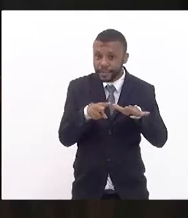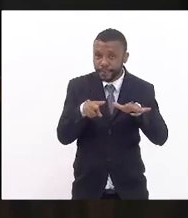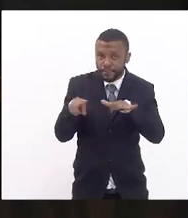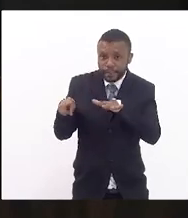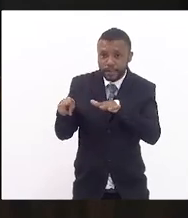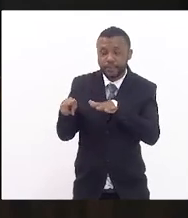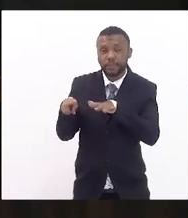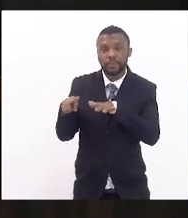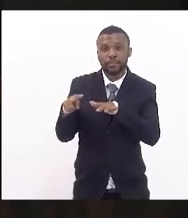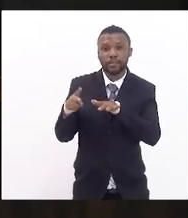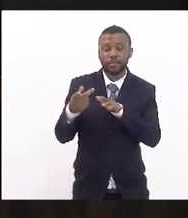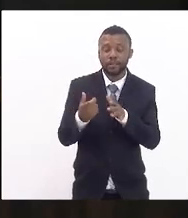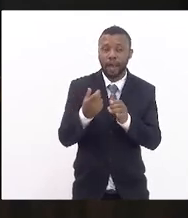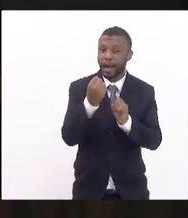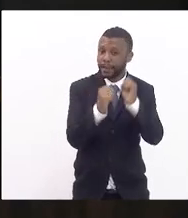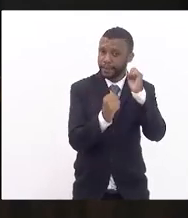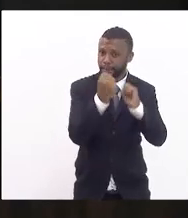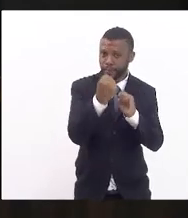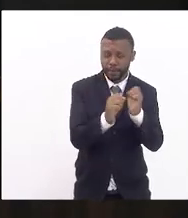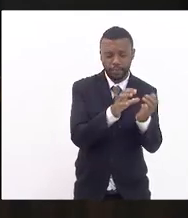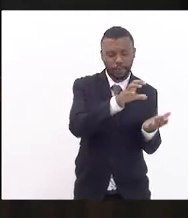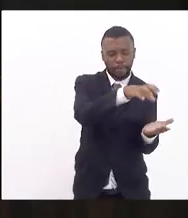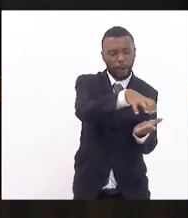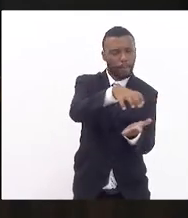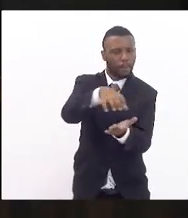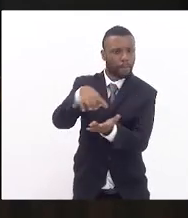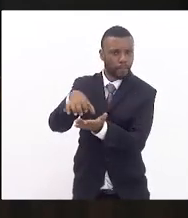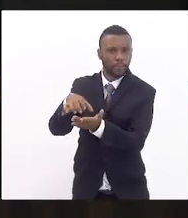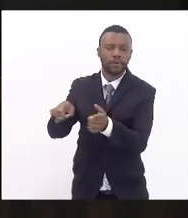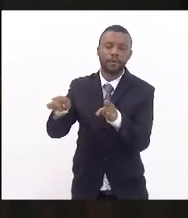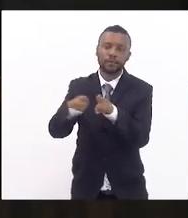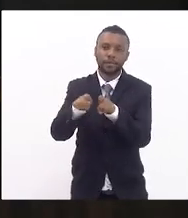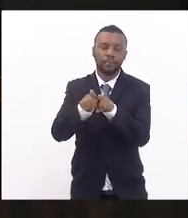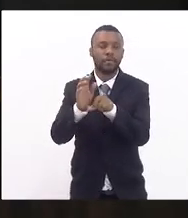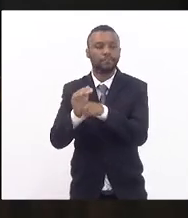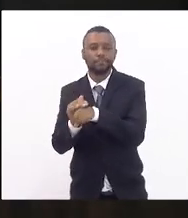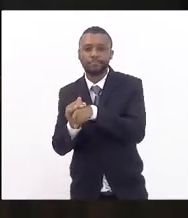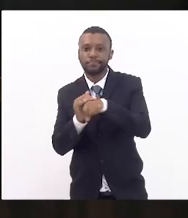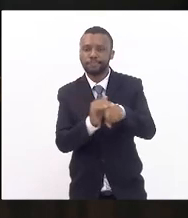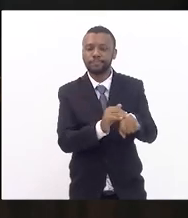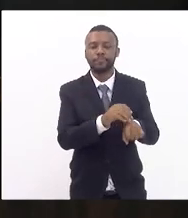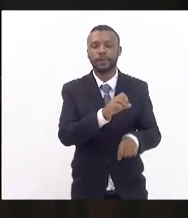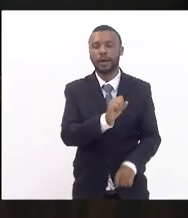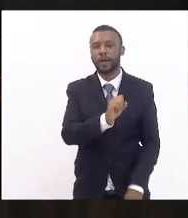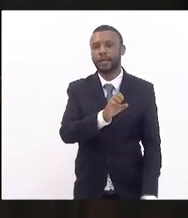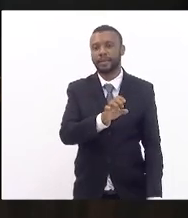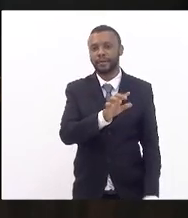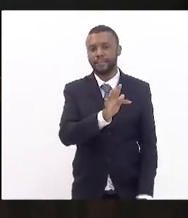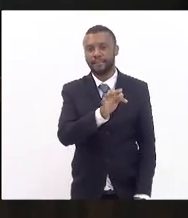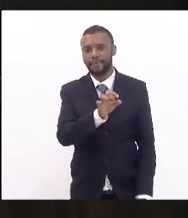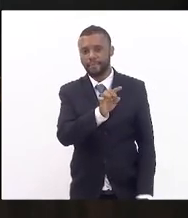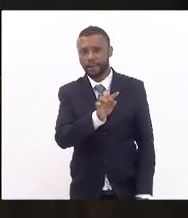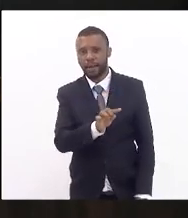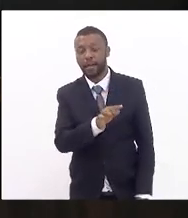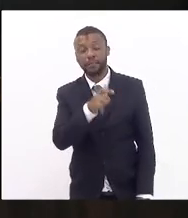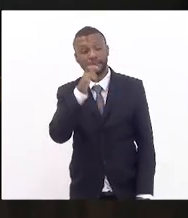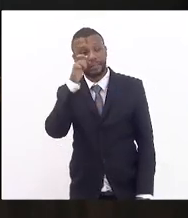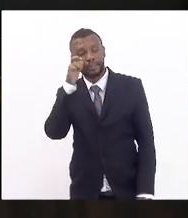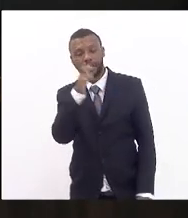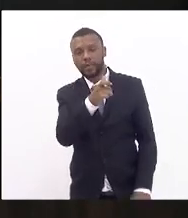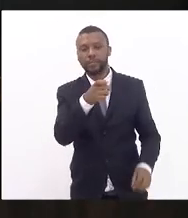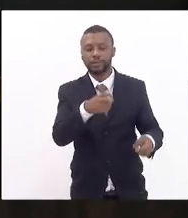as petroleiras fizeram chegar também na Fazenda o interesse de sentar e